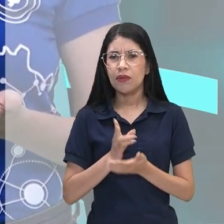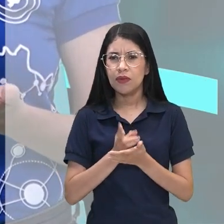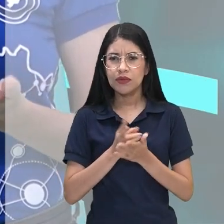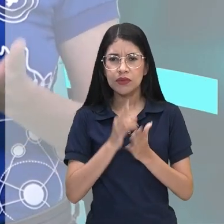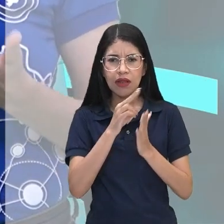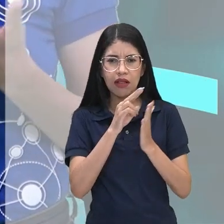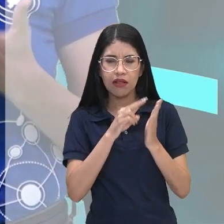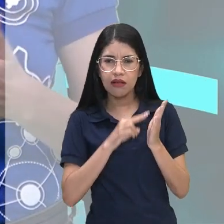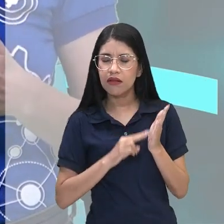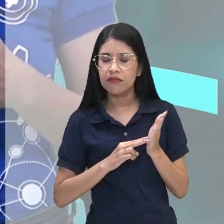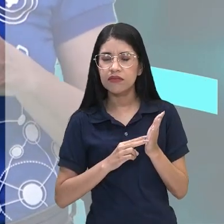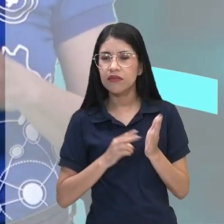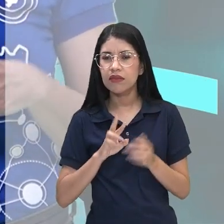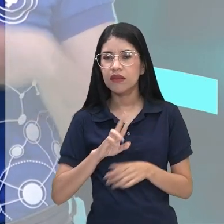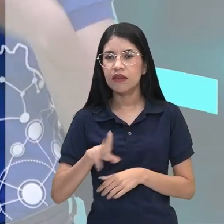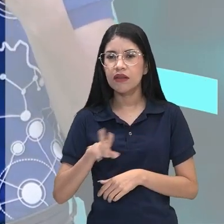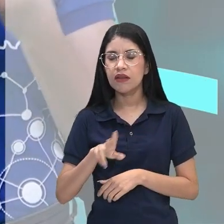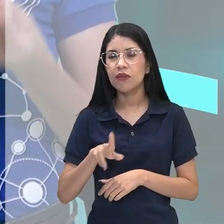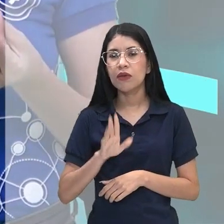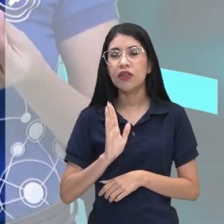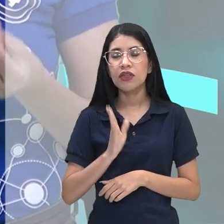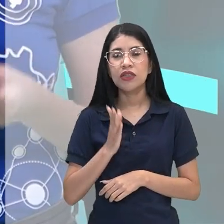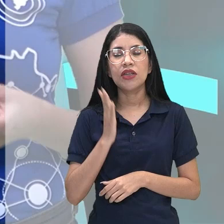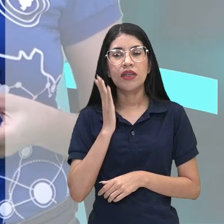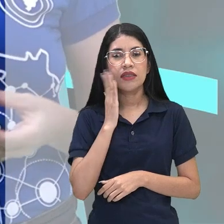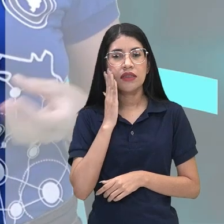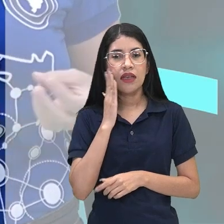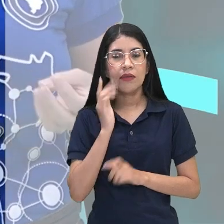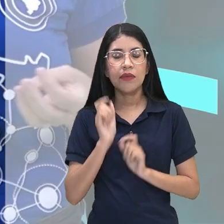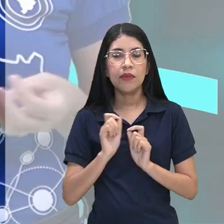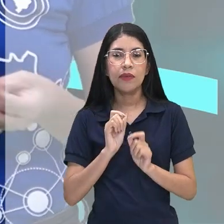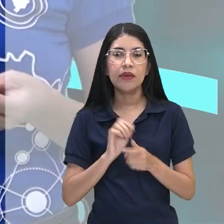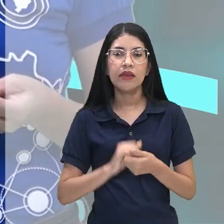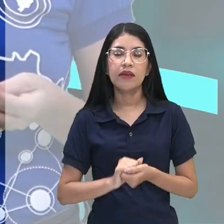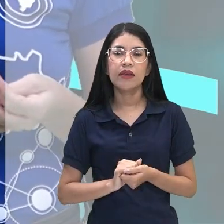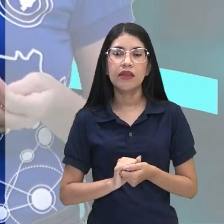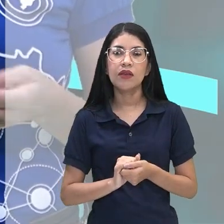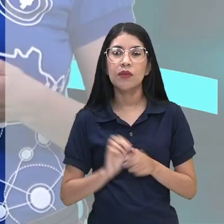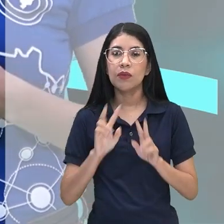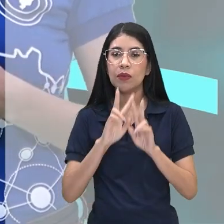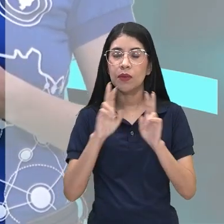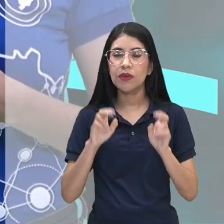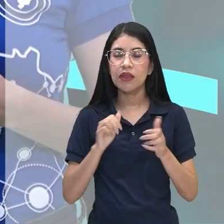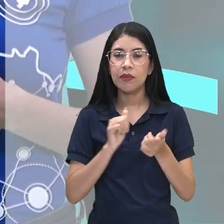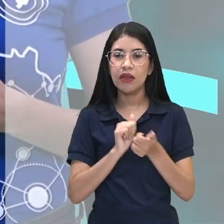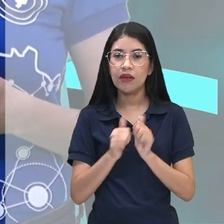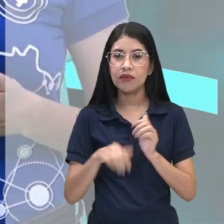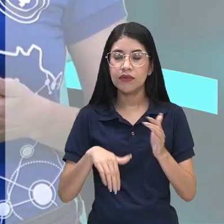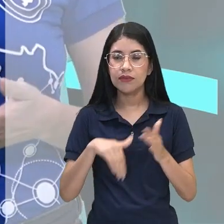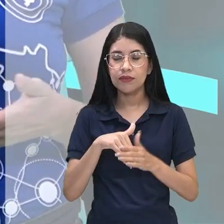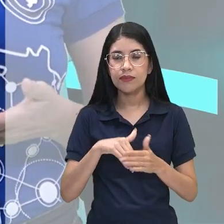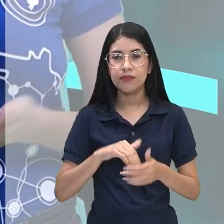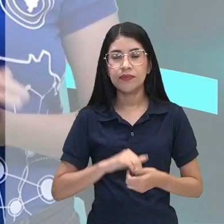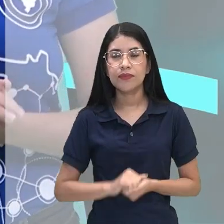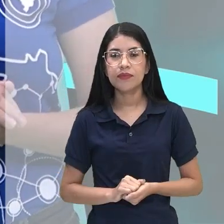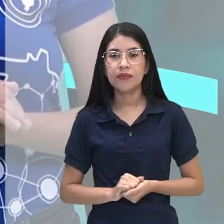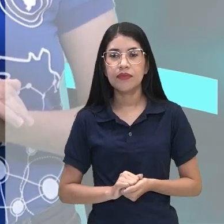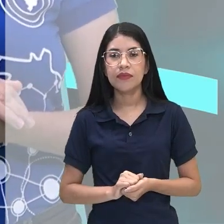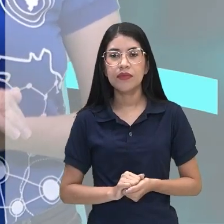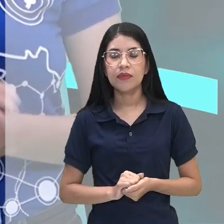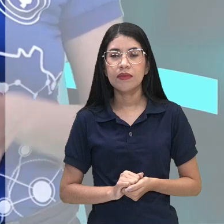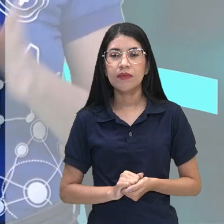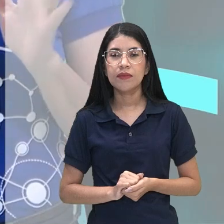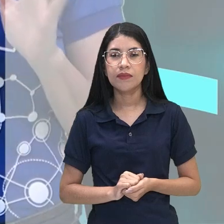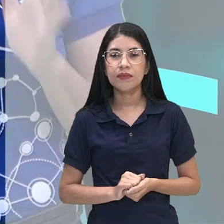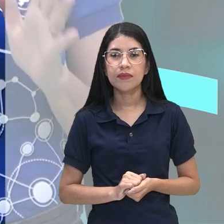aquele texto? Não, né? Porque você já supõe que aquilo ali vai falar sobre futebol, não é isso? Então, essa é a ideia do